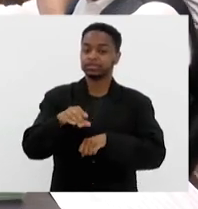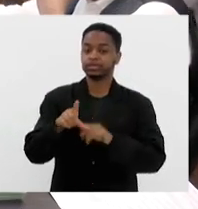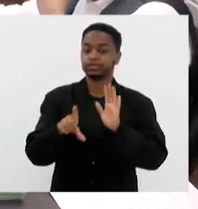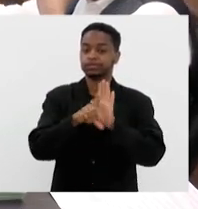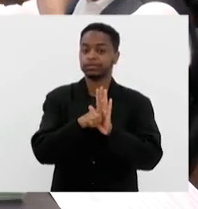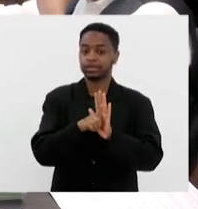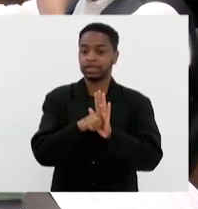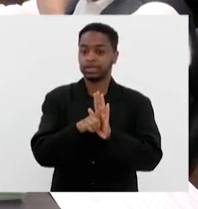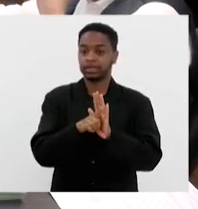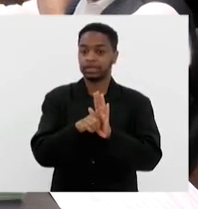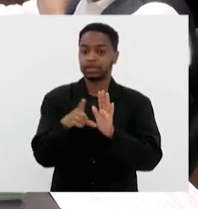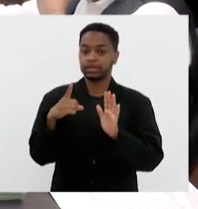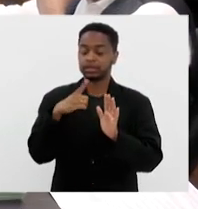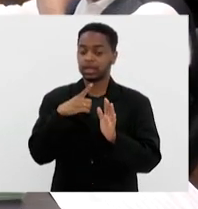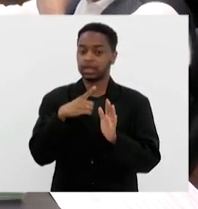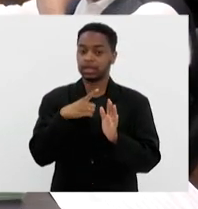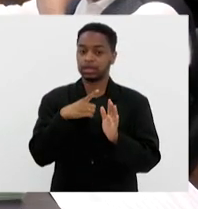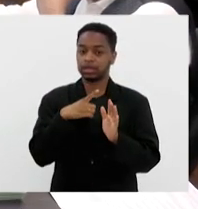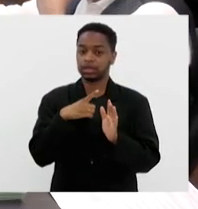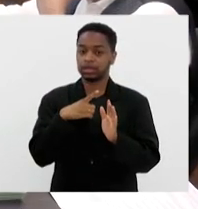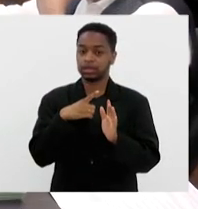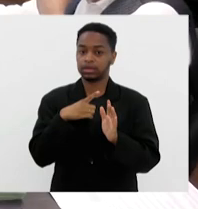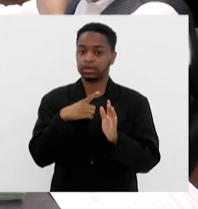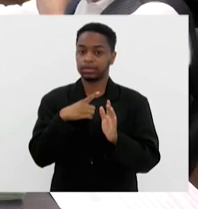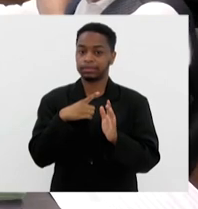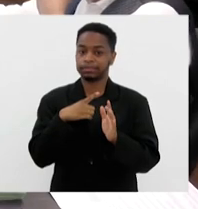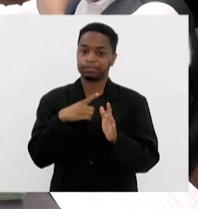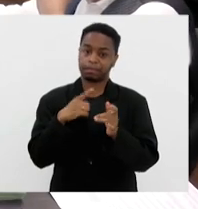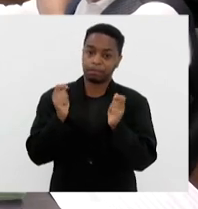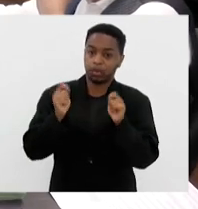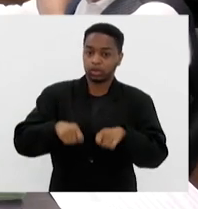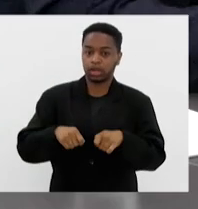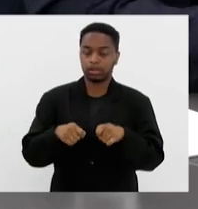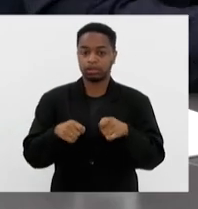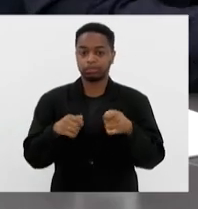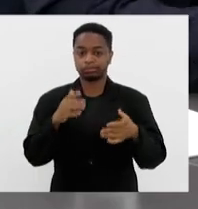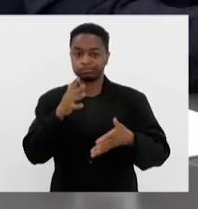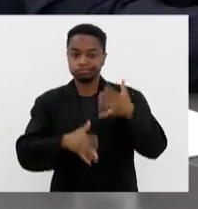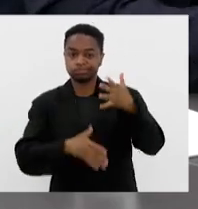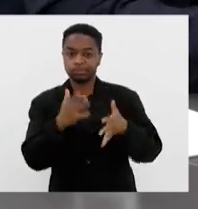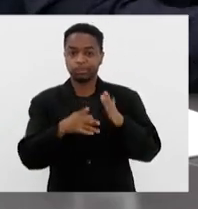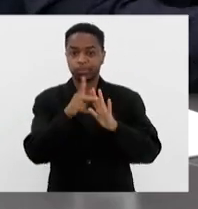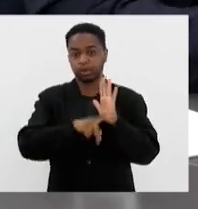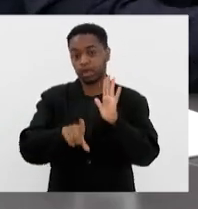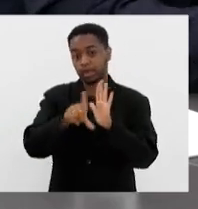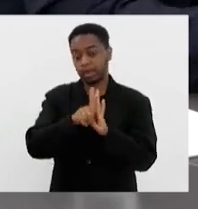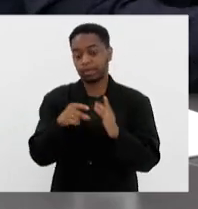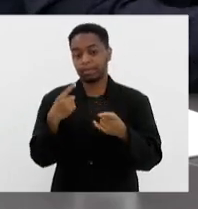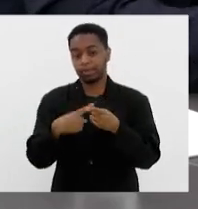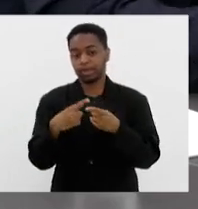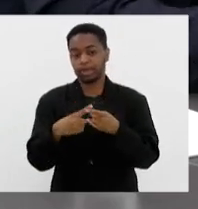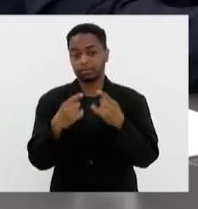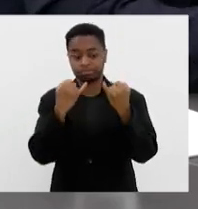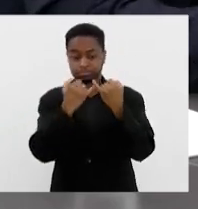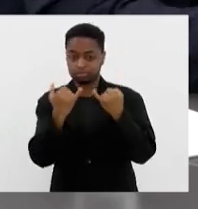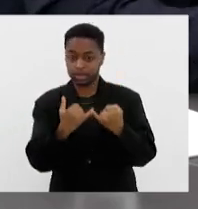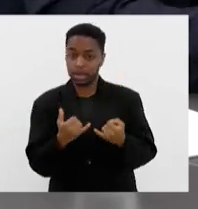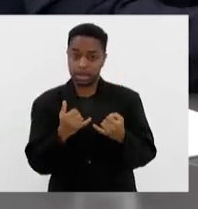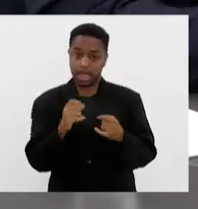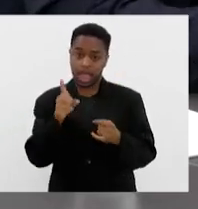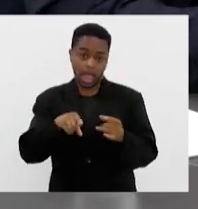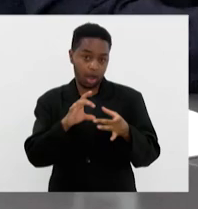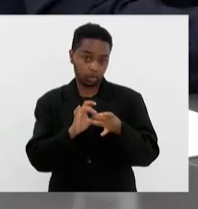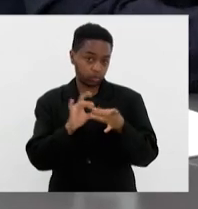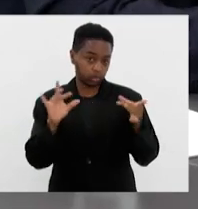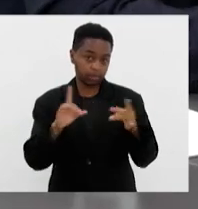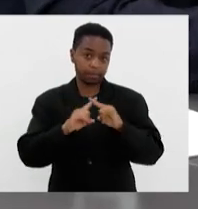têm um condão de causar prejudicabilidade num projeto de lei, ainda que seja de caráter autorizativo. É